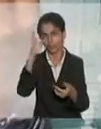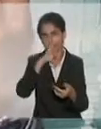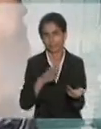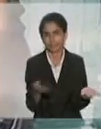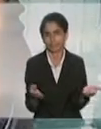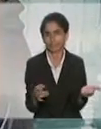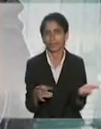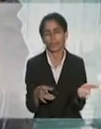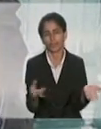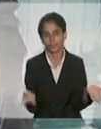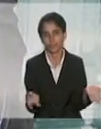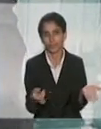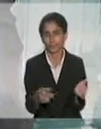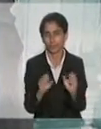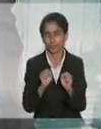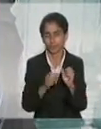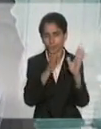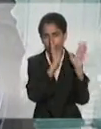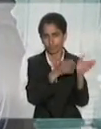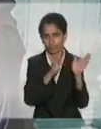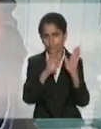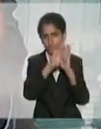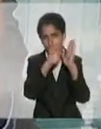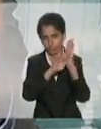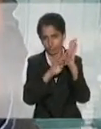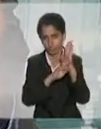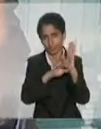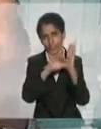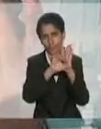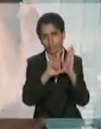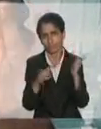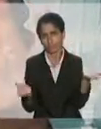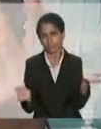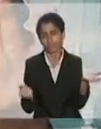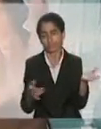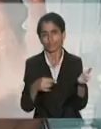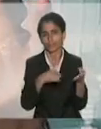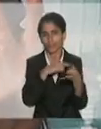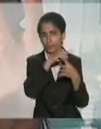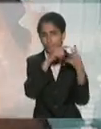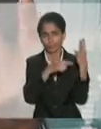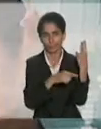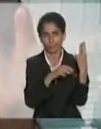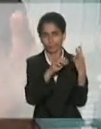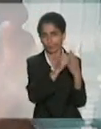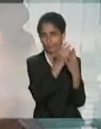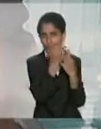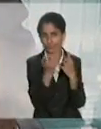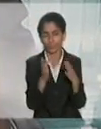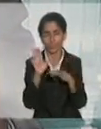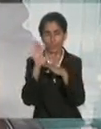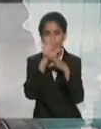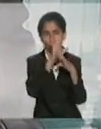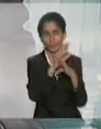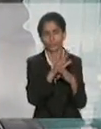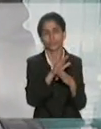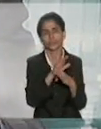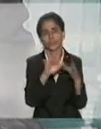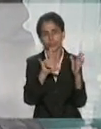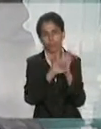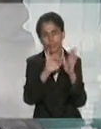aí, hoje no Brasil, e aqui no estado do Rio principalmente, 4 formas de incentivo.